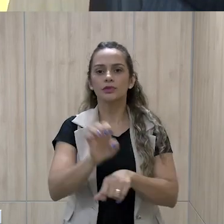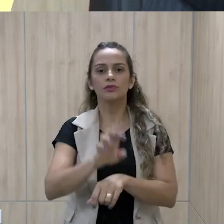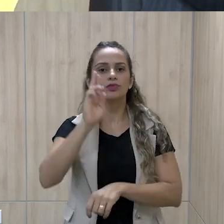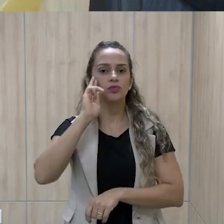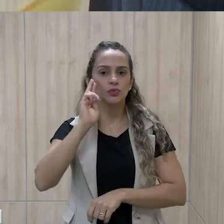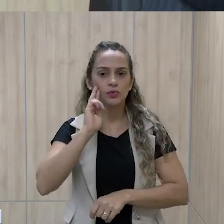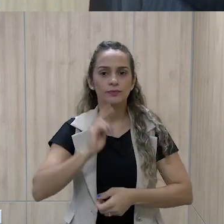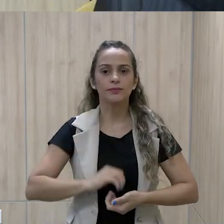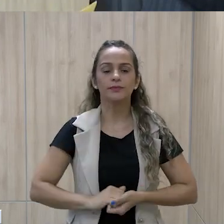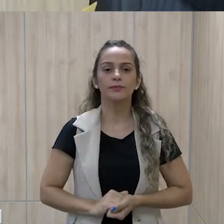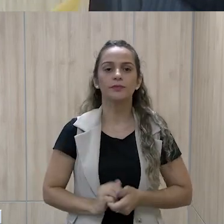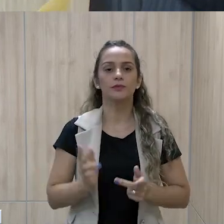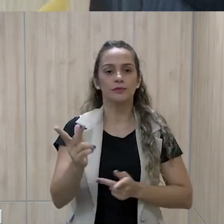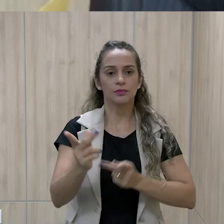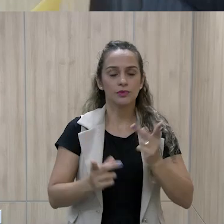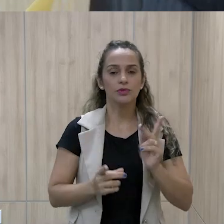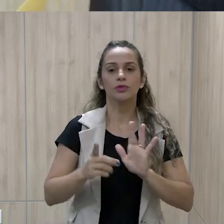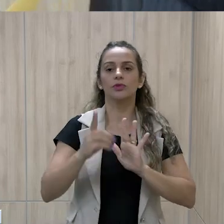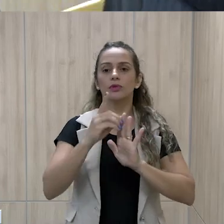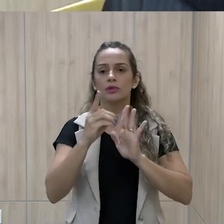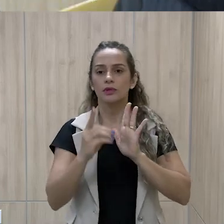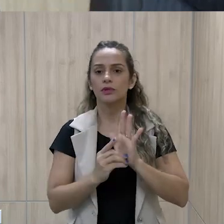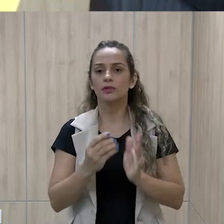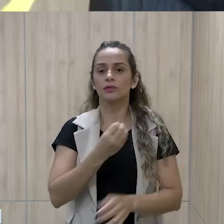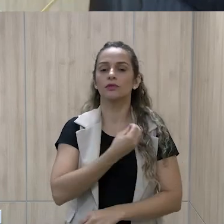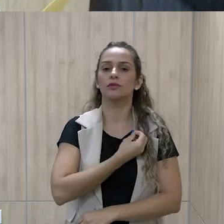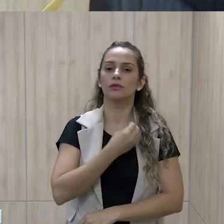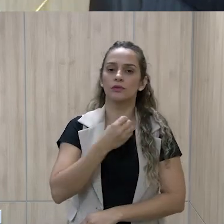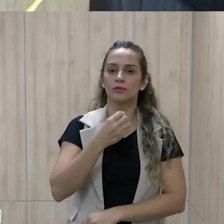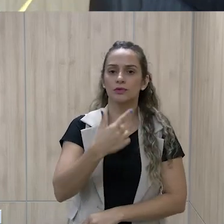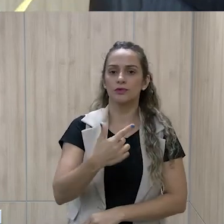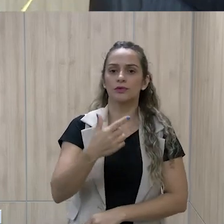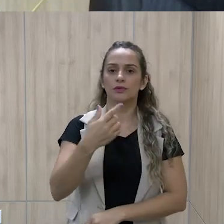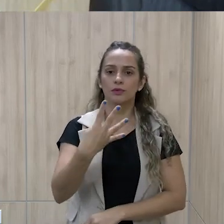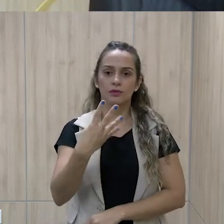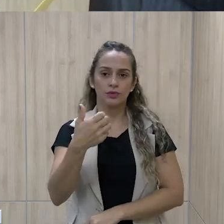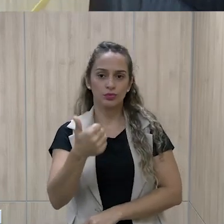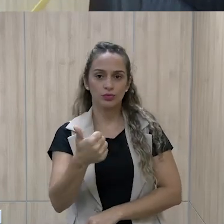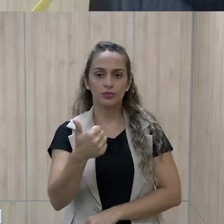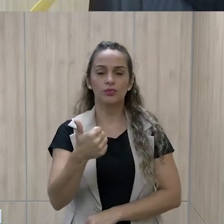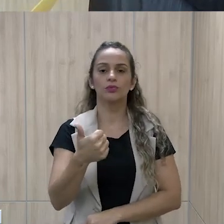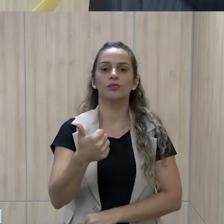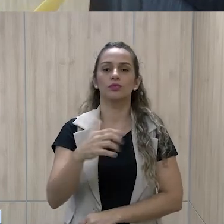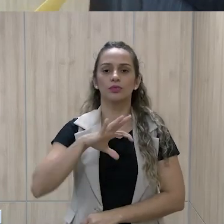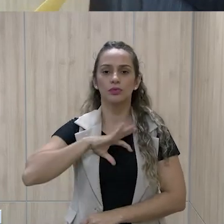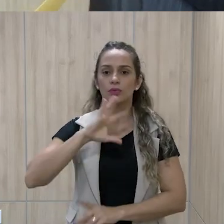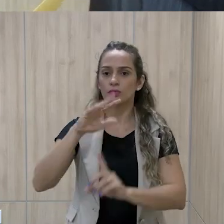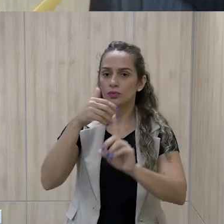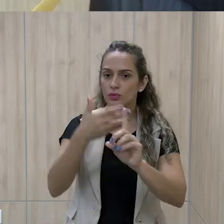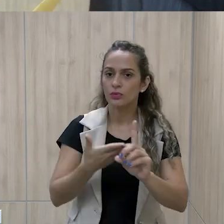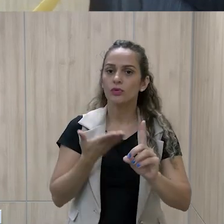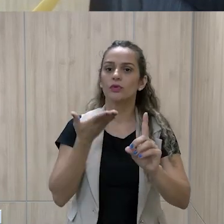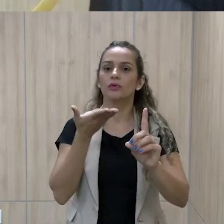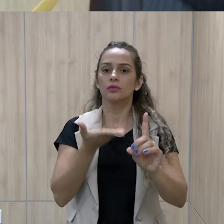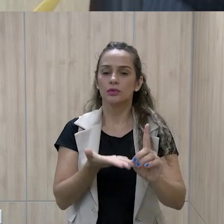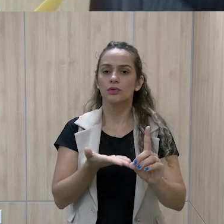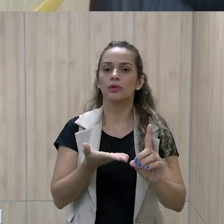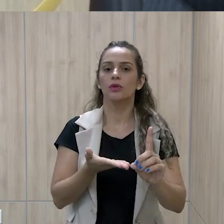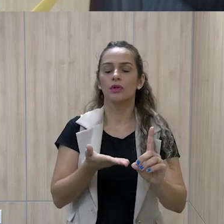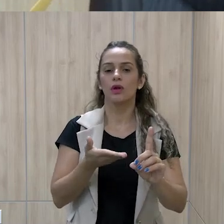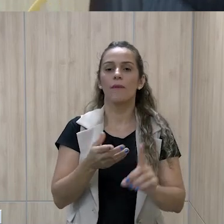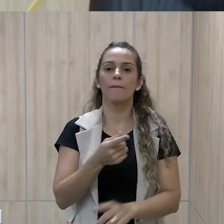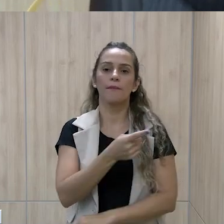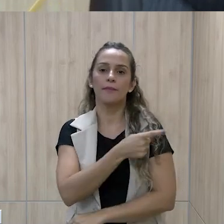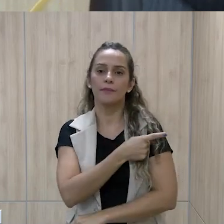serviços prestado ao estado de Rondônia projeto decreto legislativo 241 concede a medalha